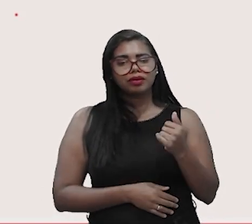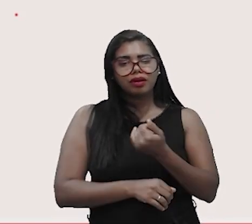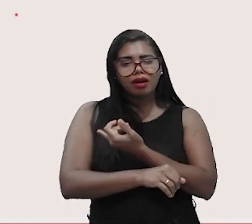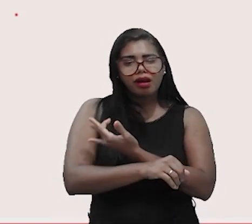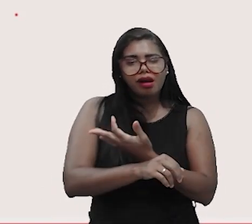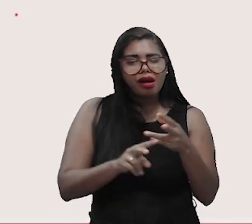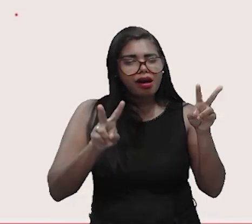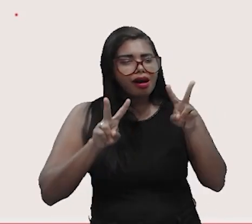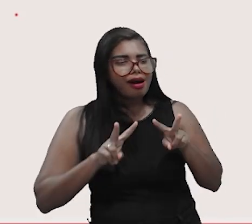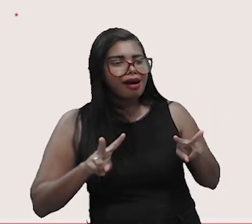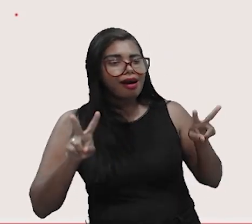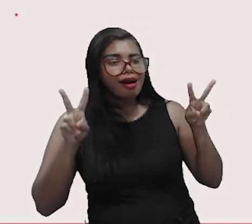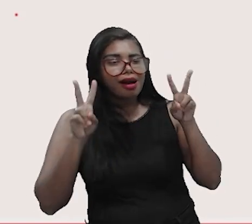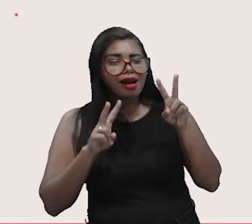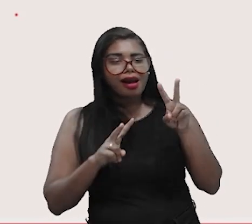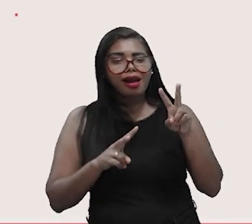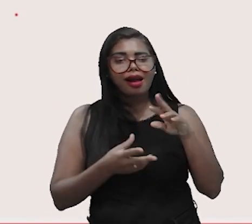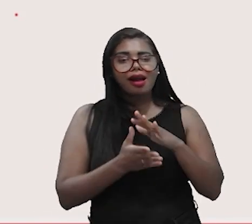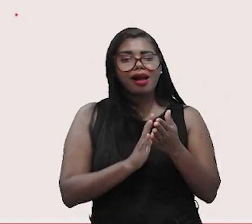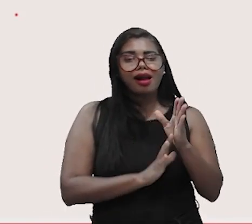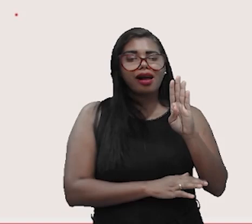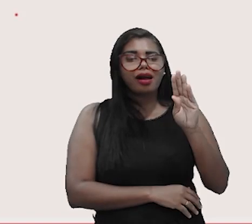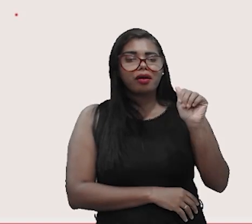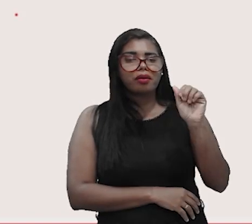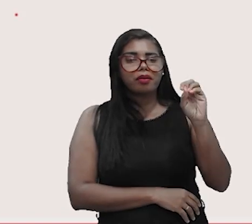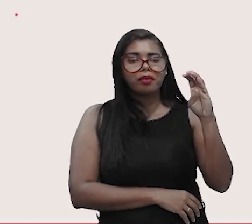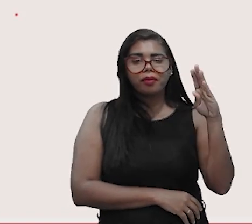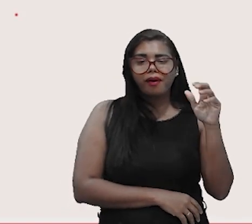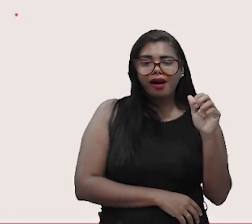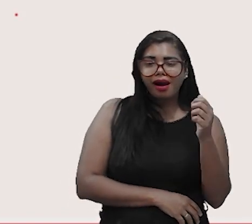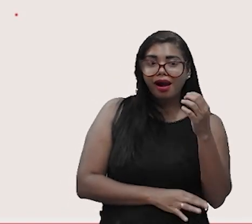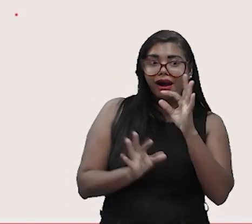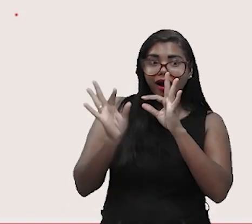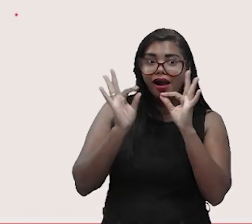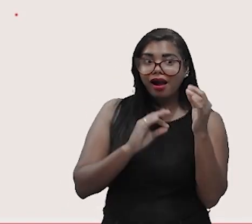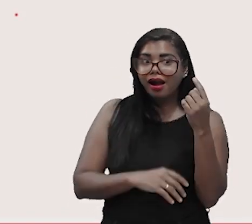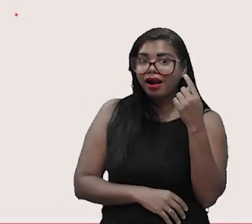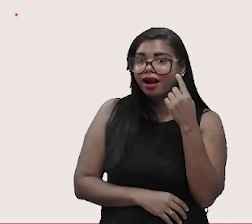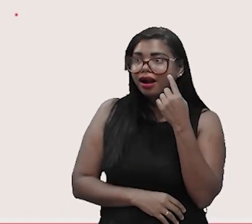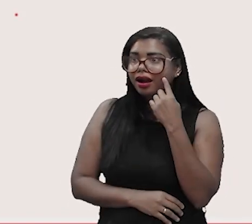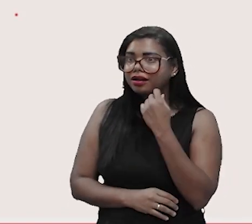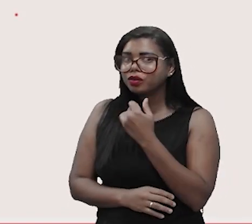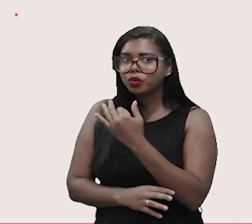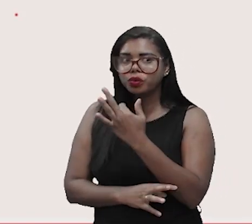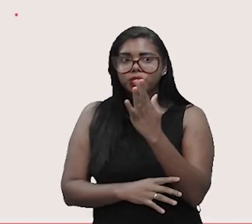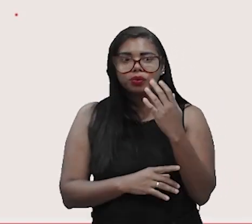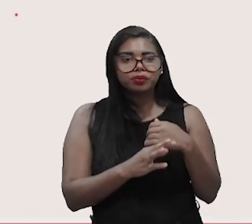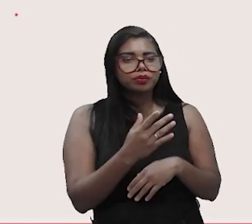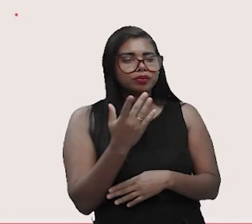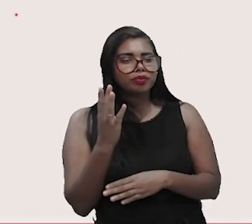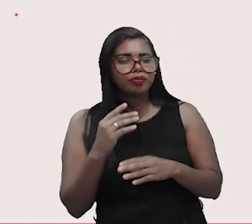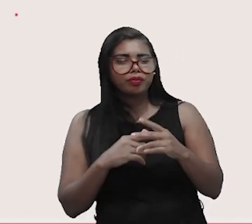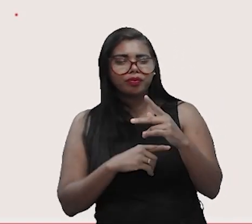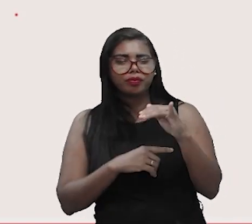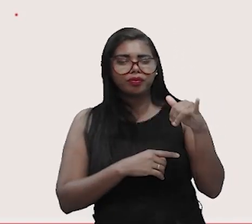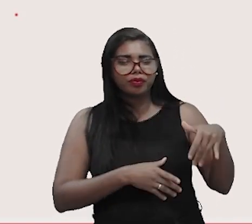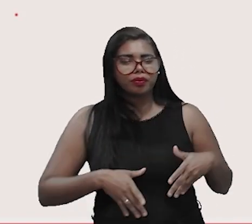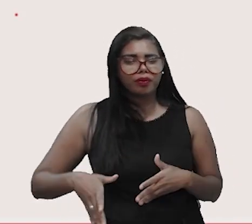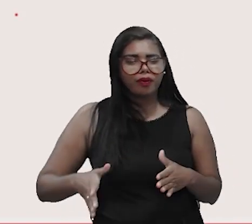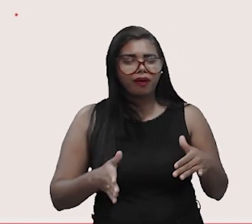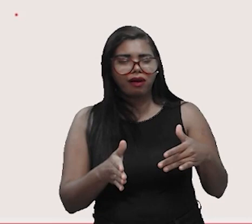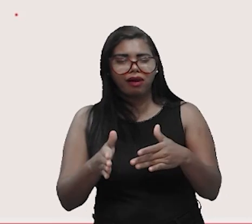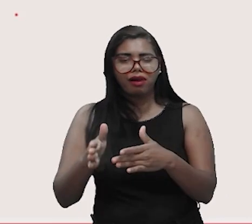o baobá. Vamos ver a campina quando flora, a piracema, rios contra